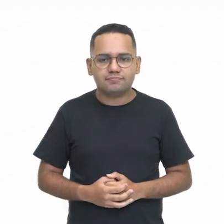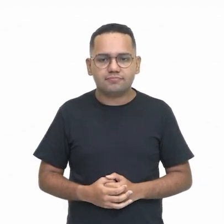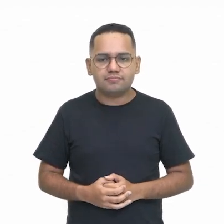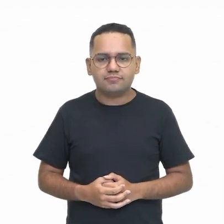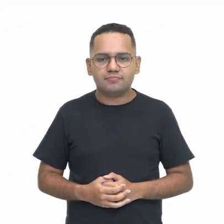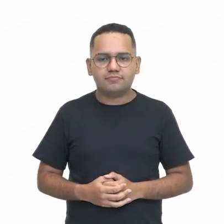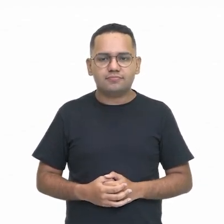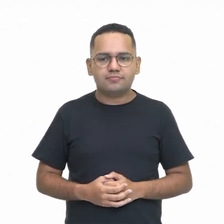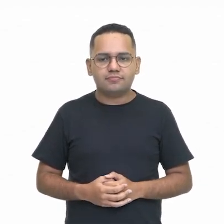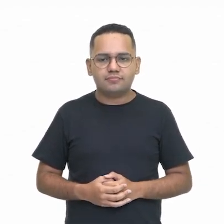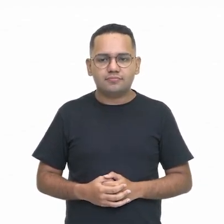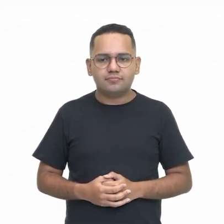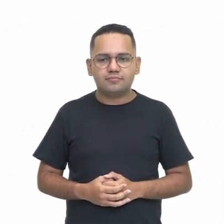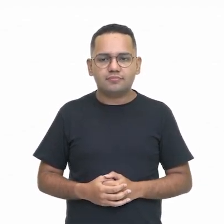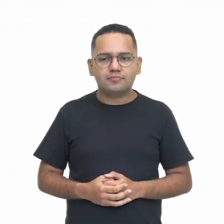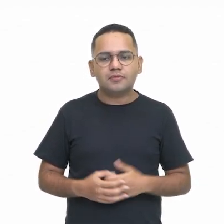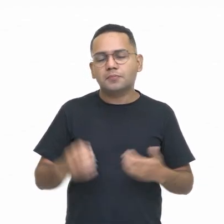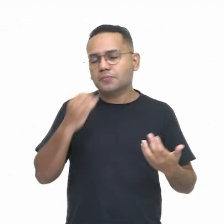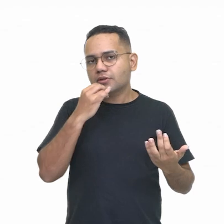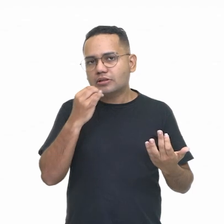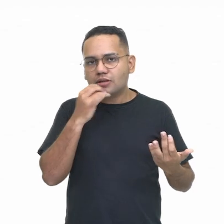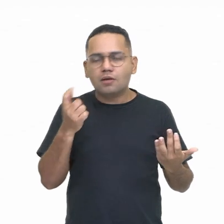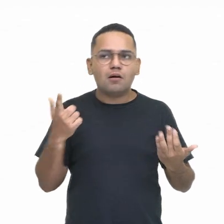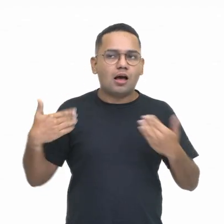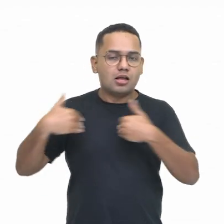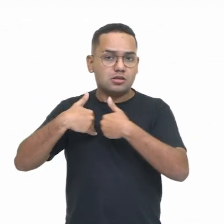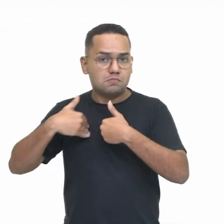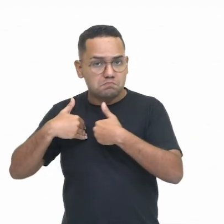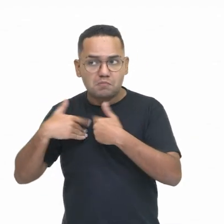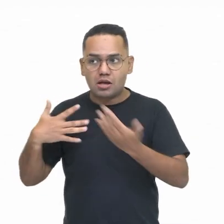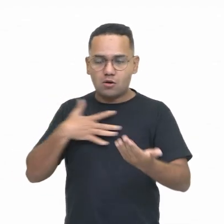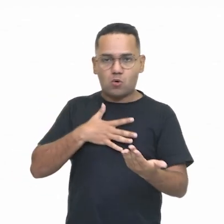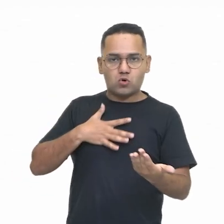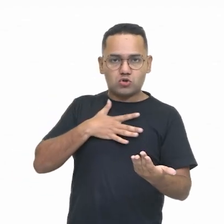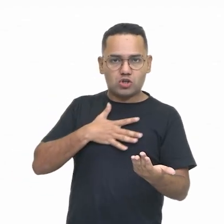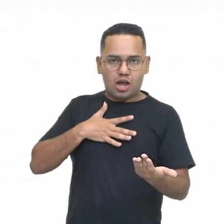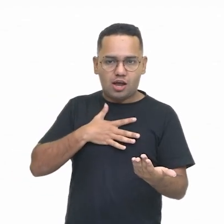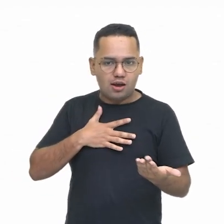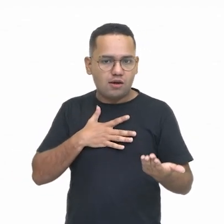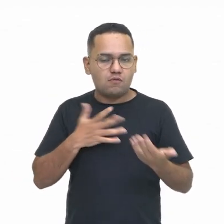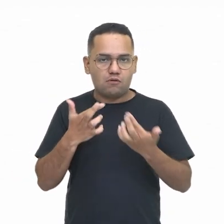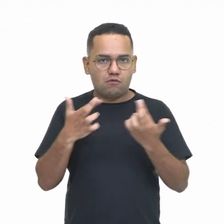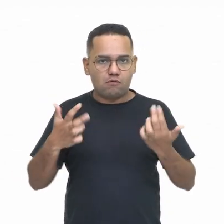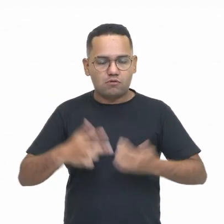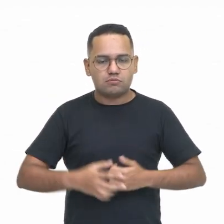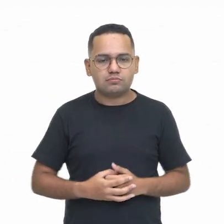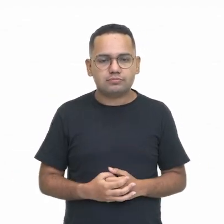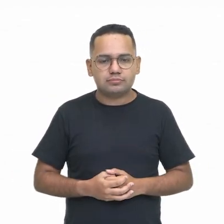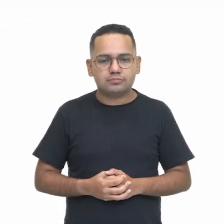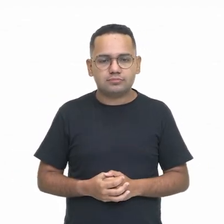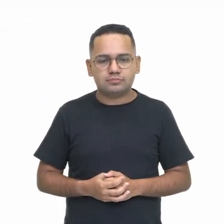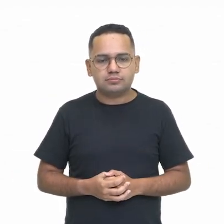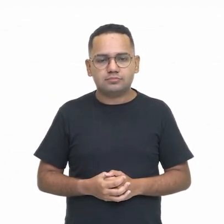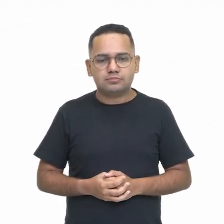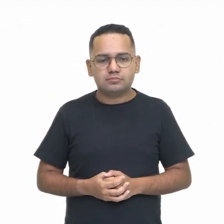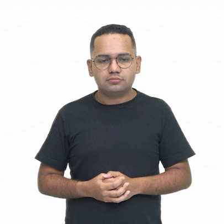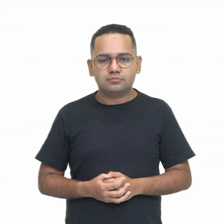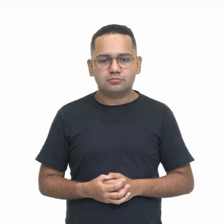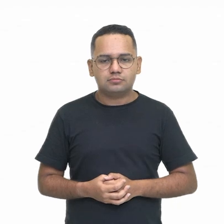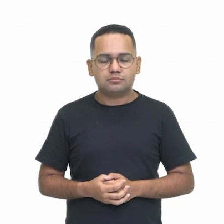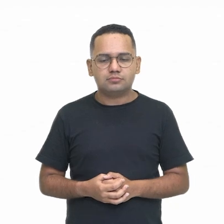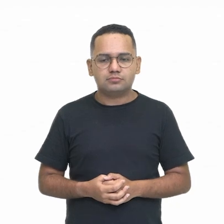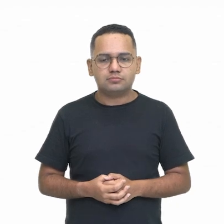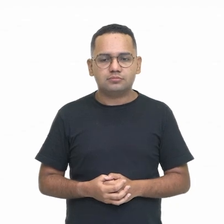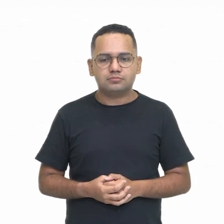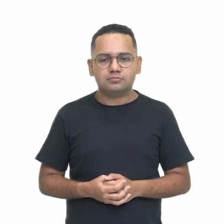eram queridos em vida daquelas pessoas. Tá? É importante estarmos atentos também que esse